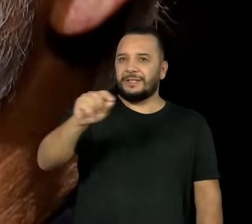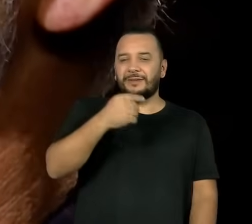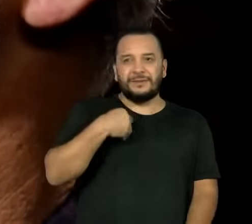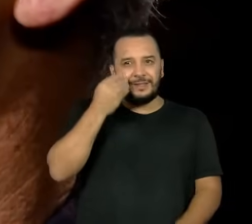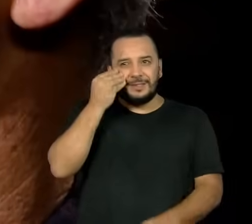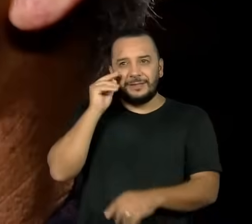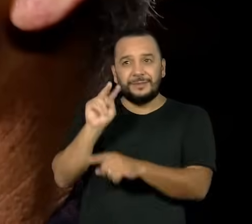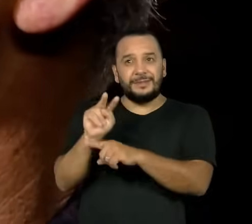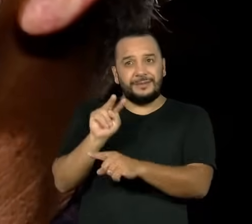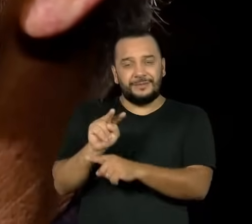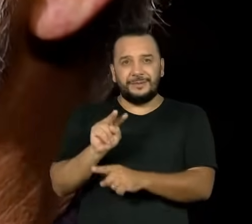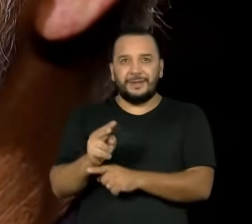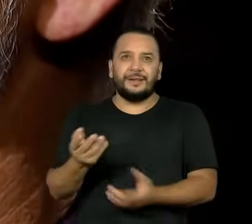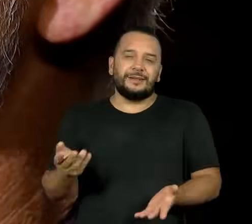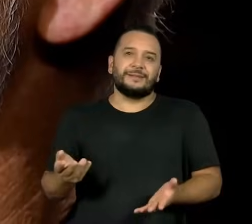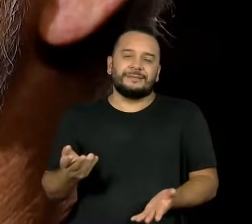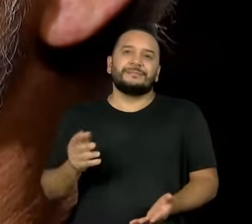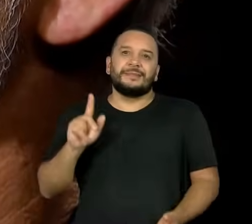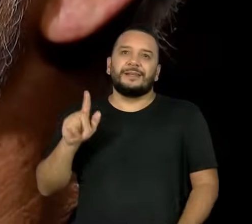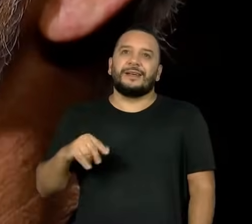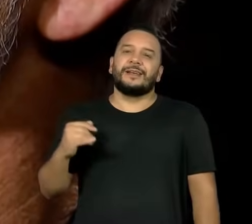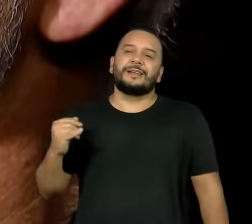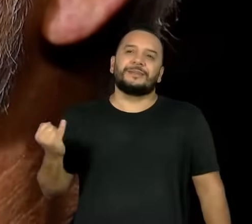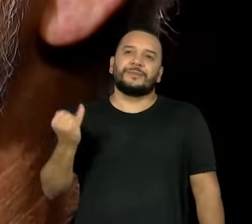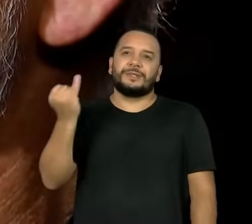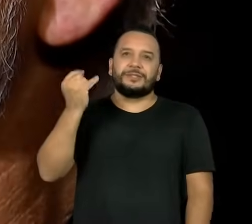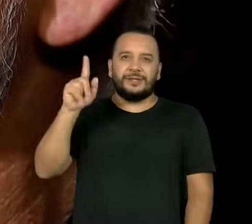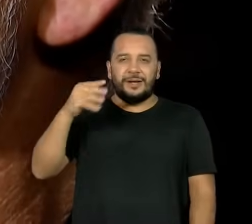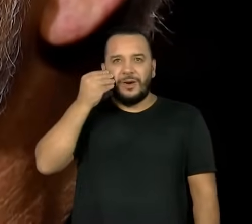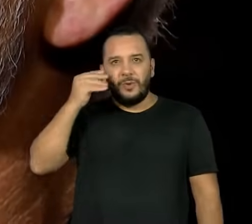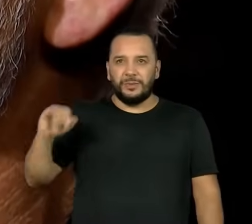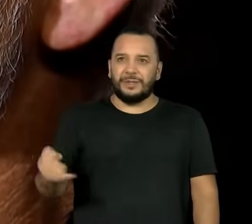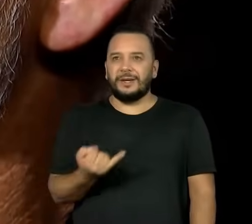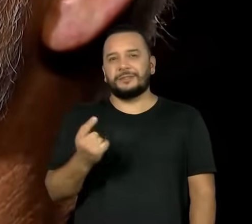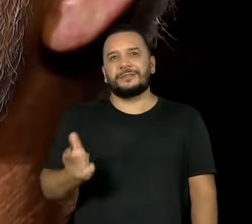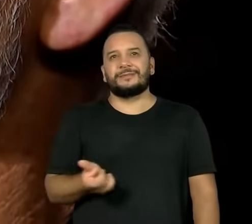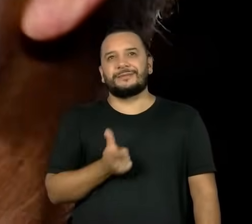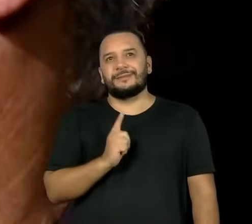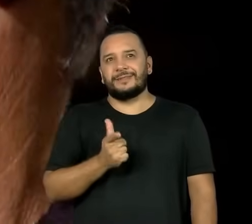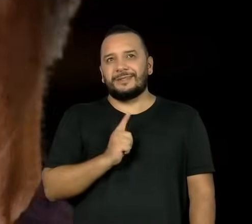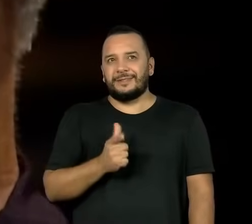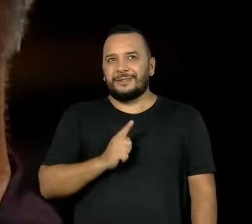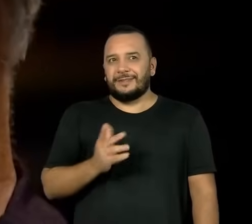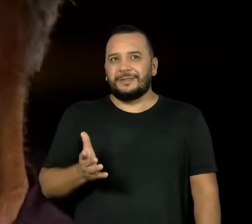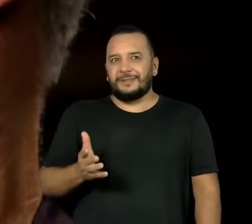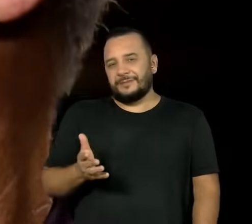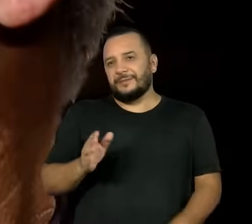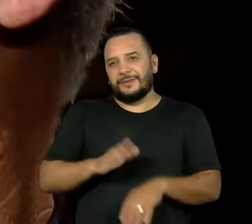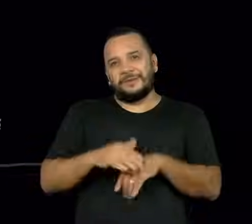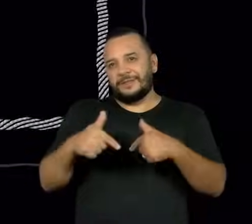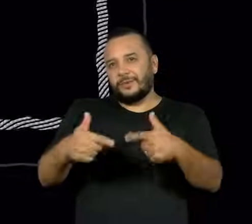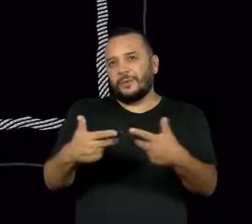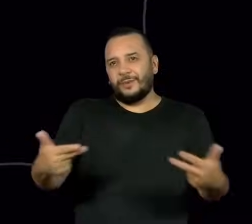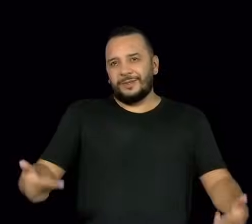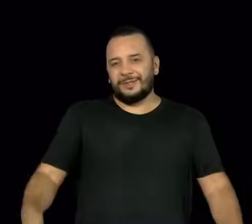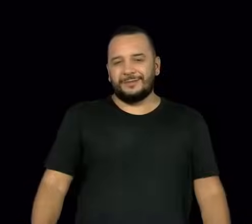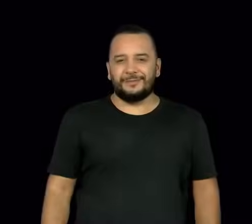a clareza é que é uma preciosidade, é uma oportunidade que a gente tem para fazer alguma coisa.